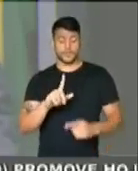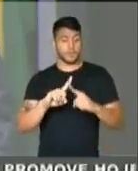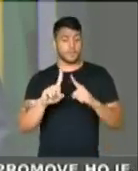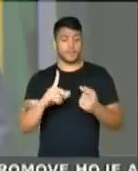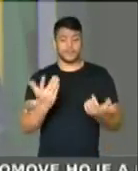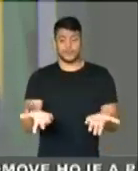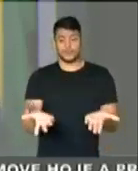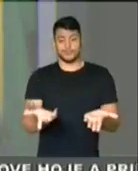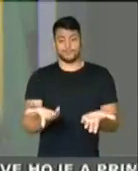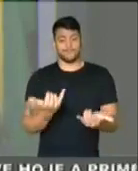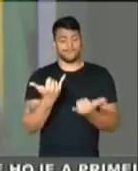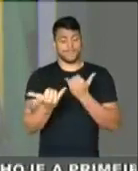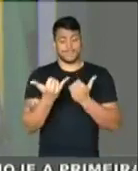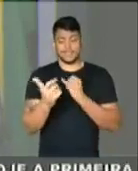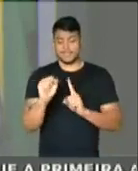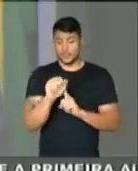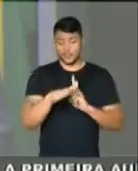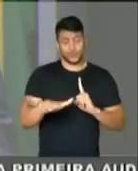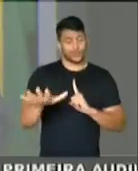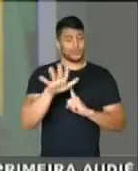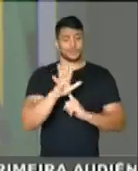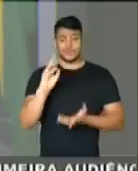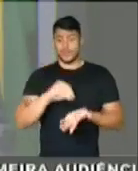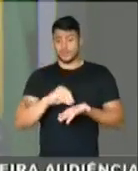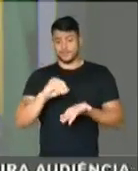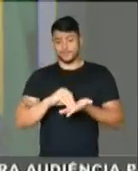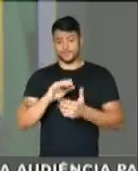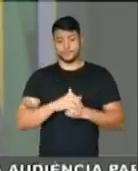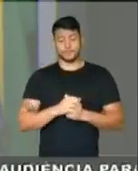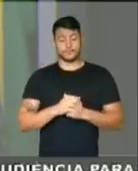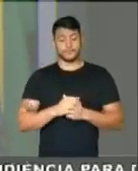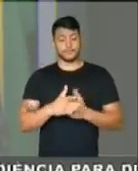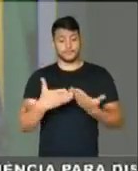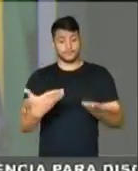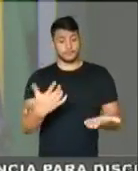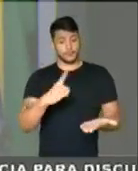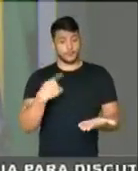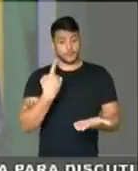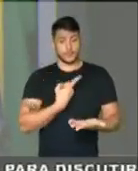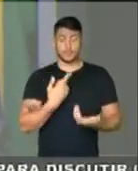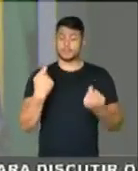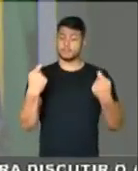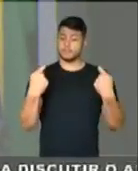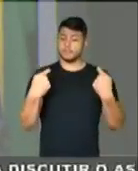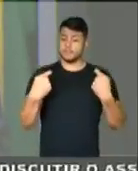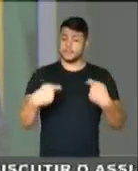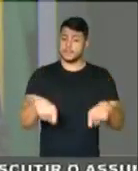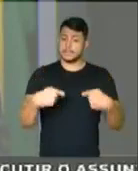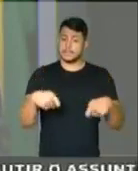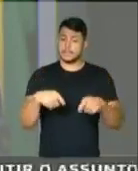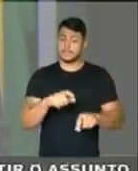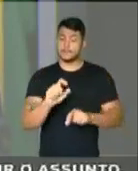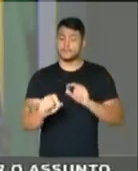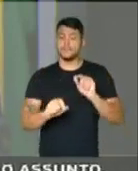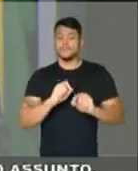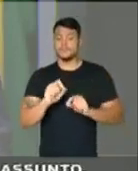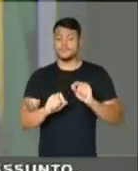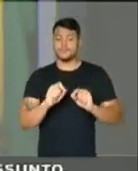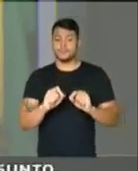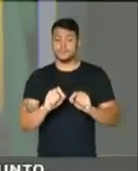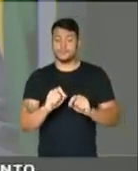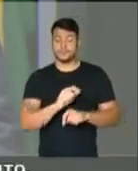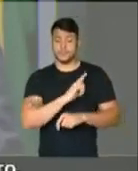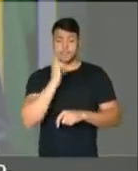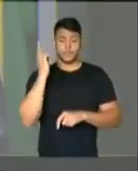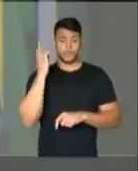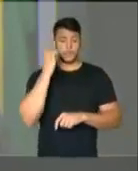nossa sociedade e dos nossos governos. O que nós precisamos, no olhar daqui para frente, é a construção de